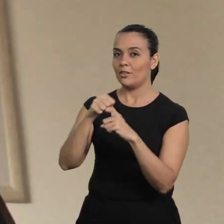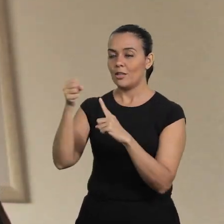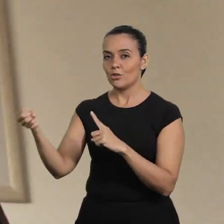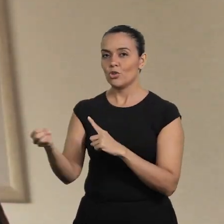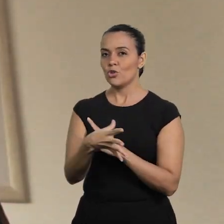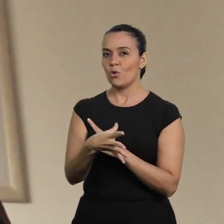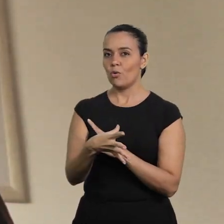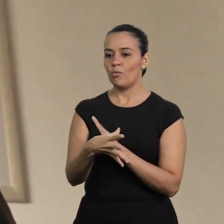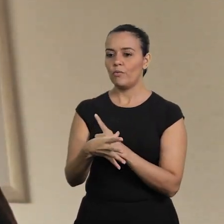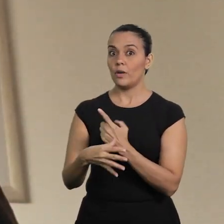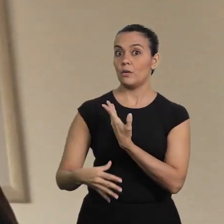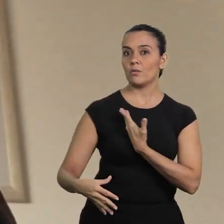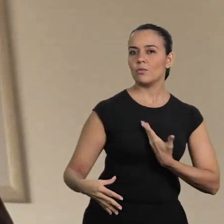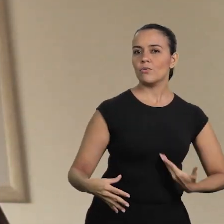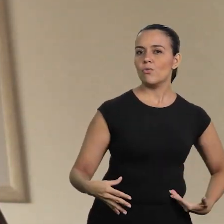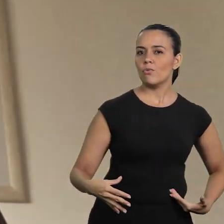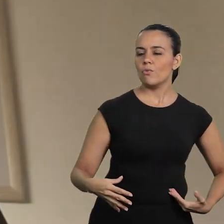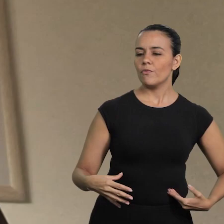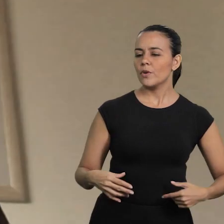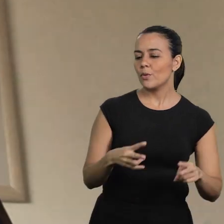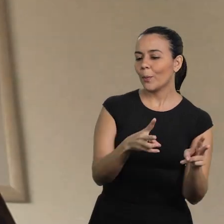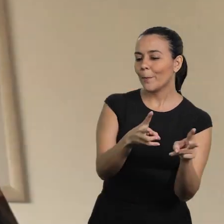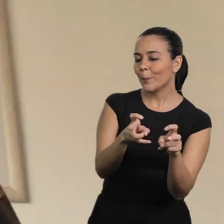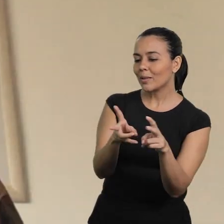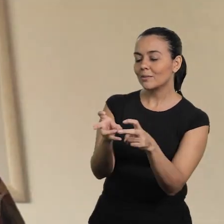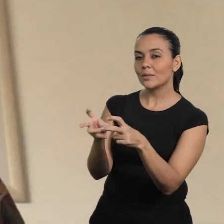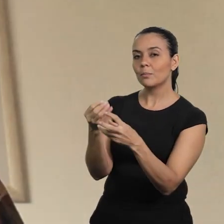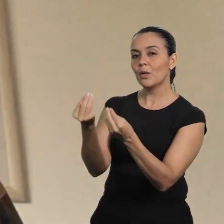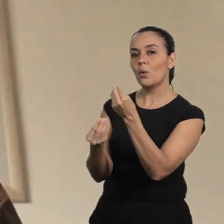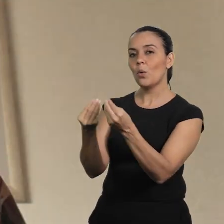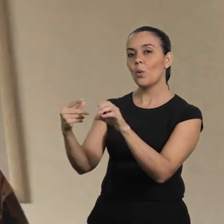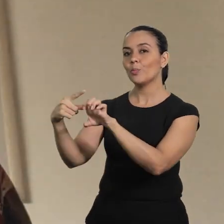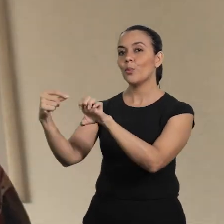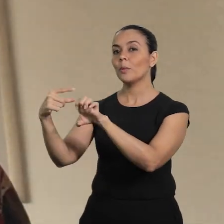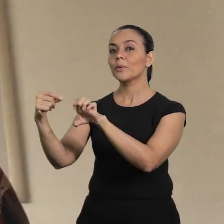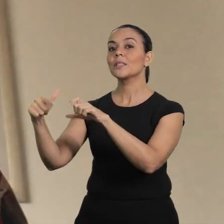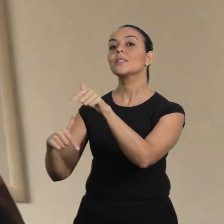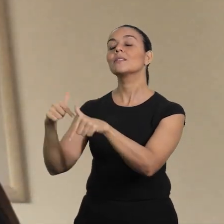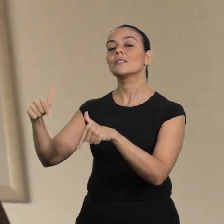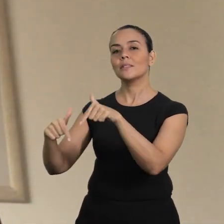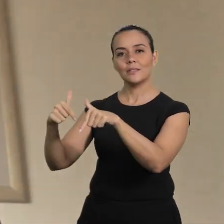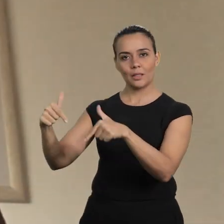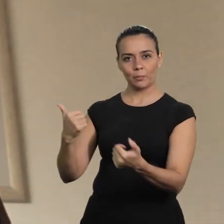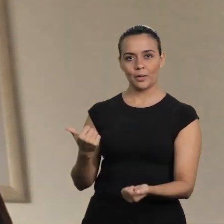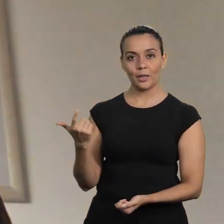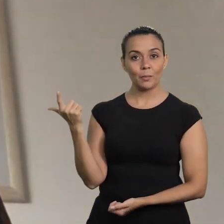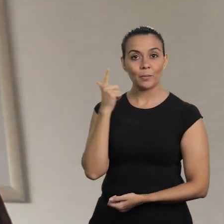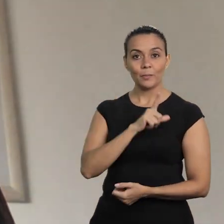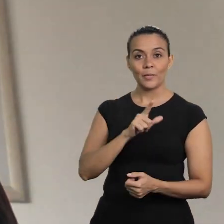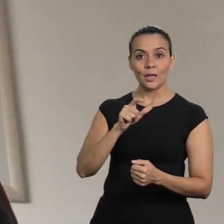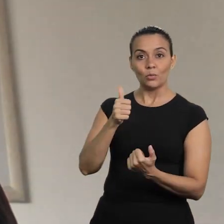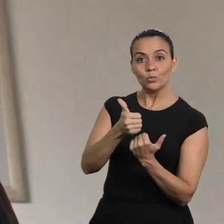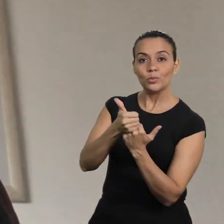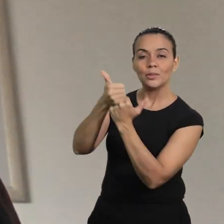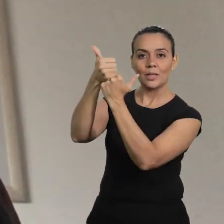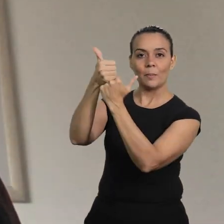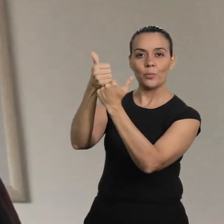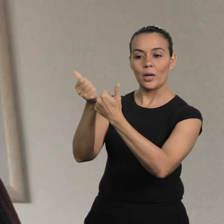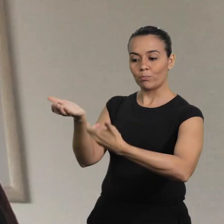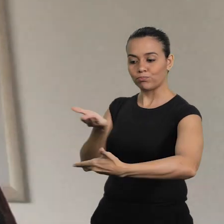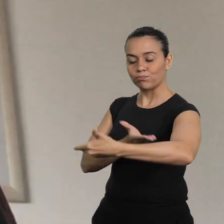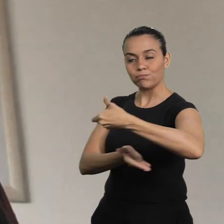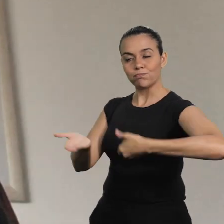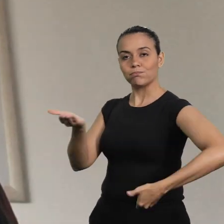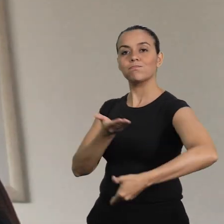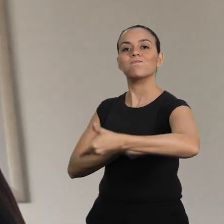como nós, como setor público, temos ferramentas para poder apoiar, né? Eu